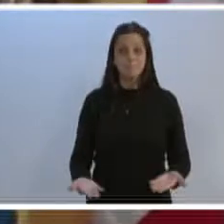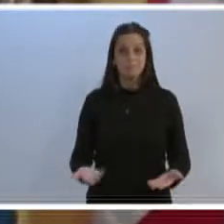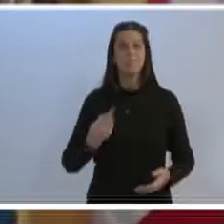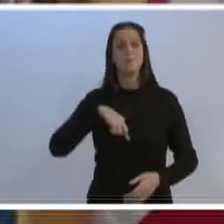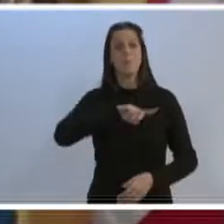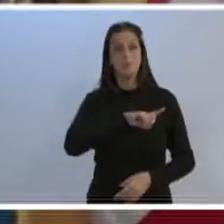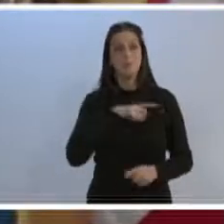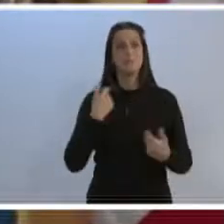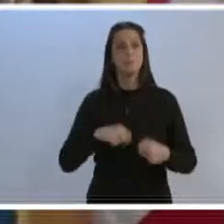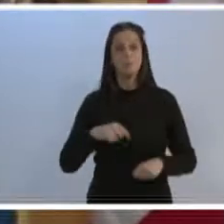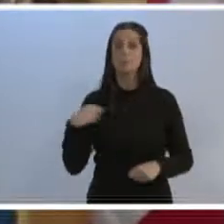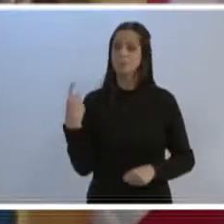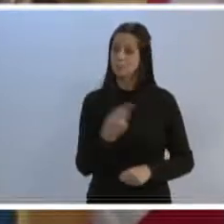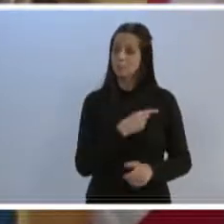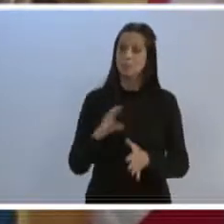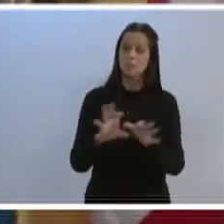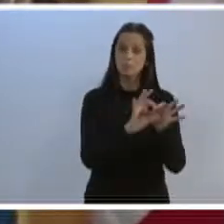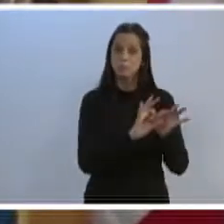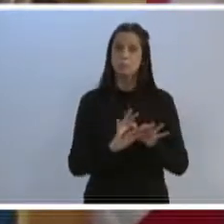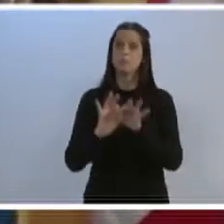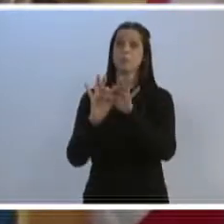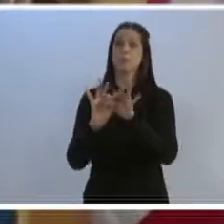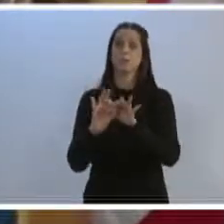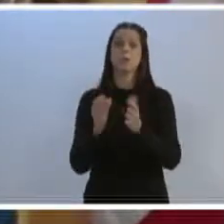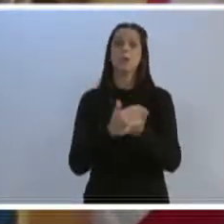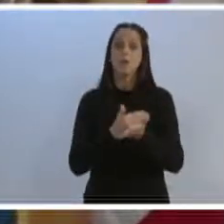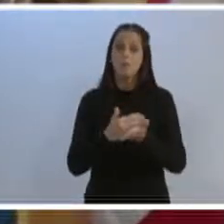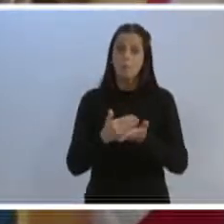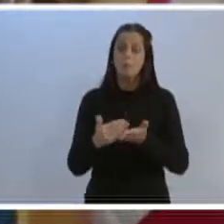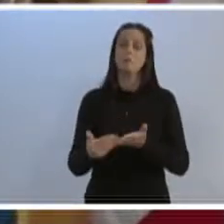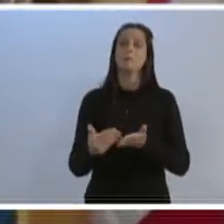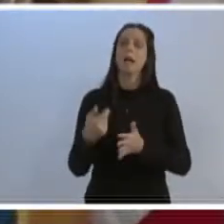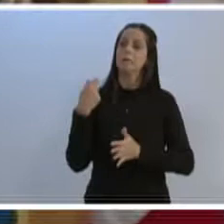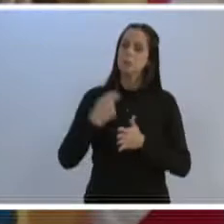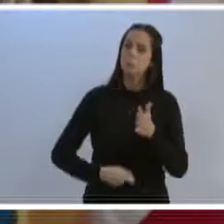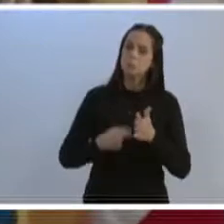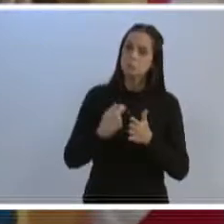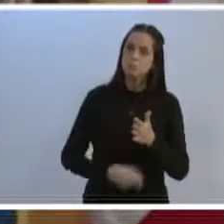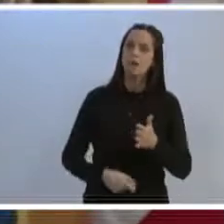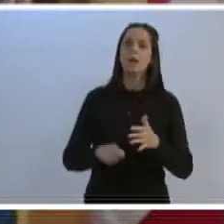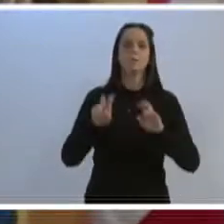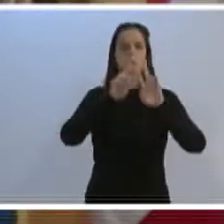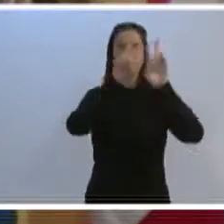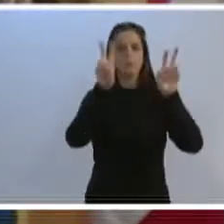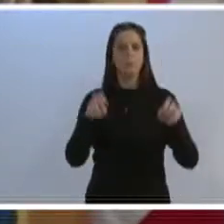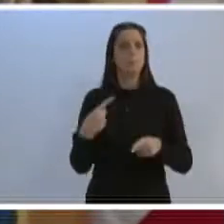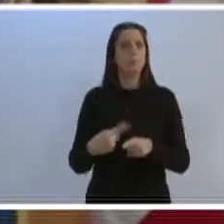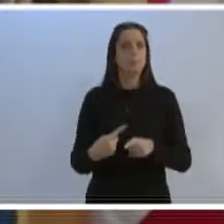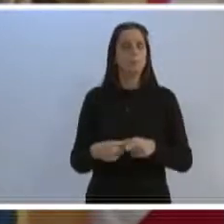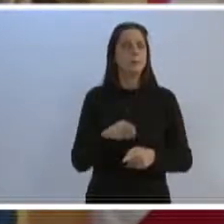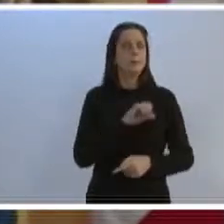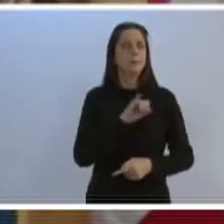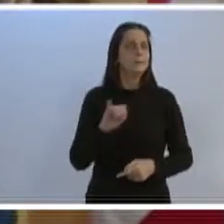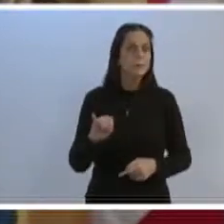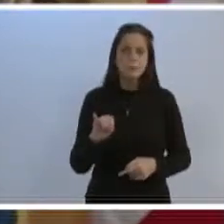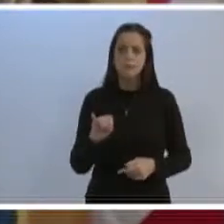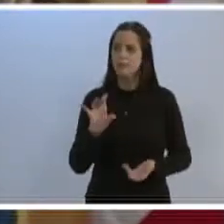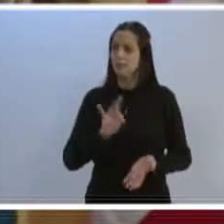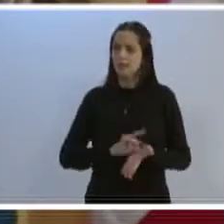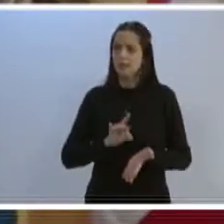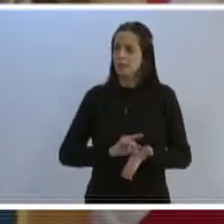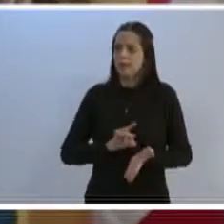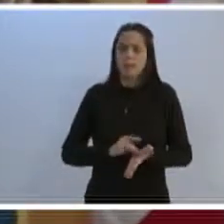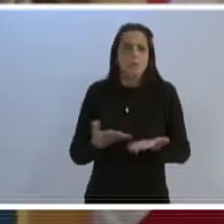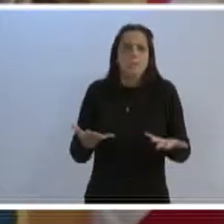unir forças e dar visibilidade a esta causa senão não tem sentido de existir